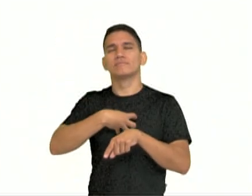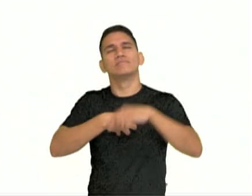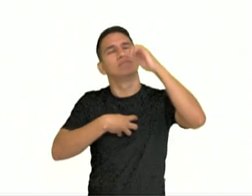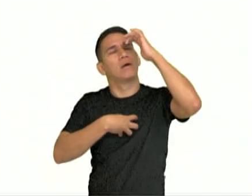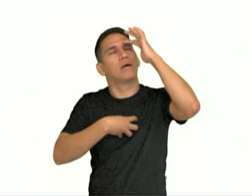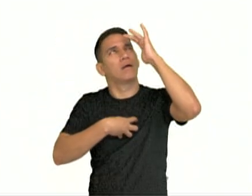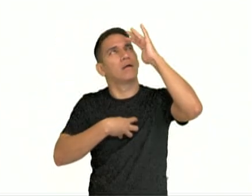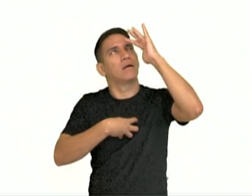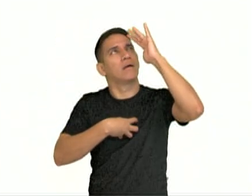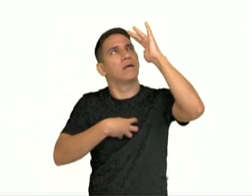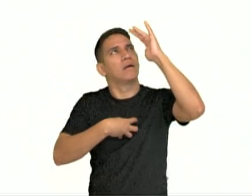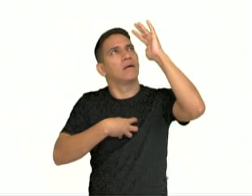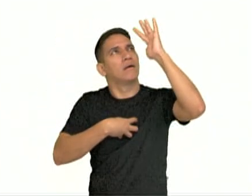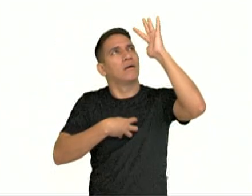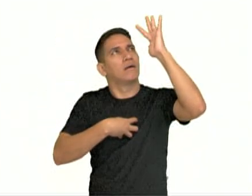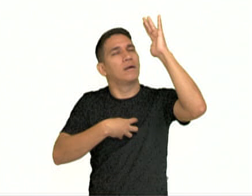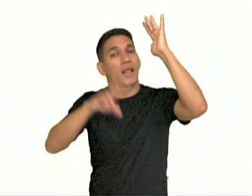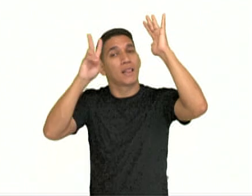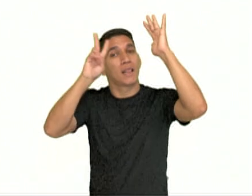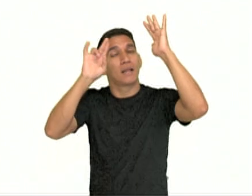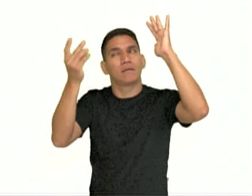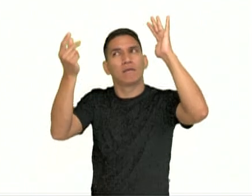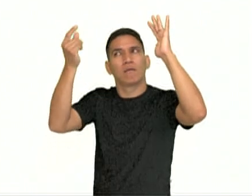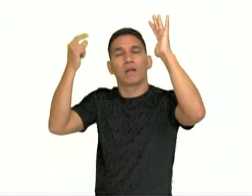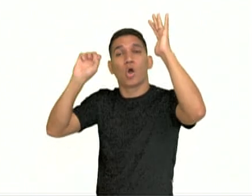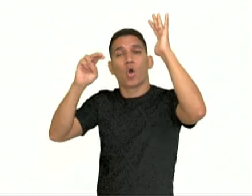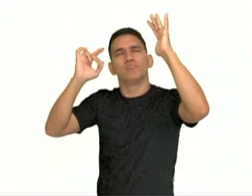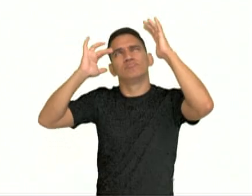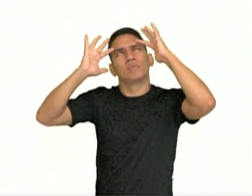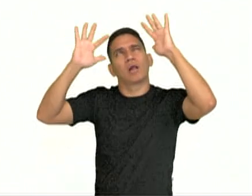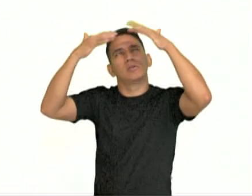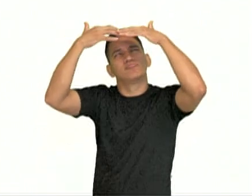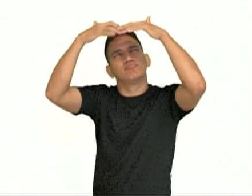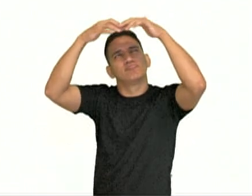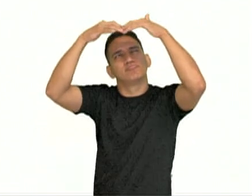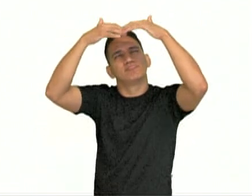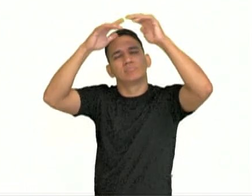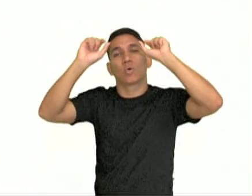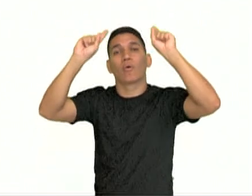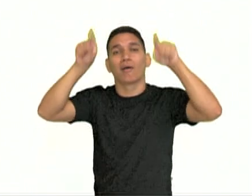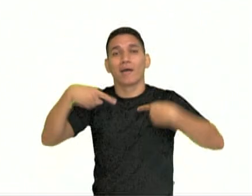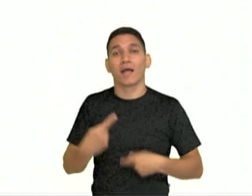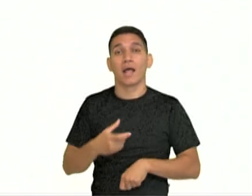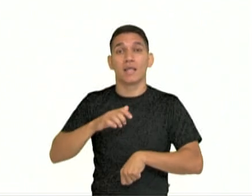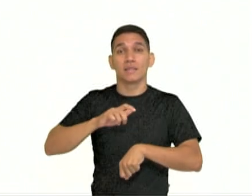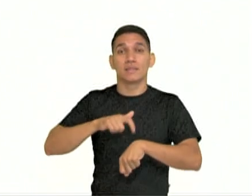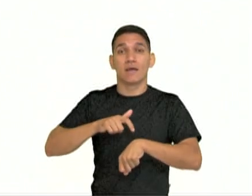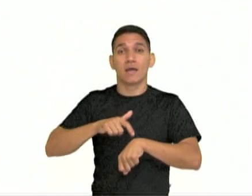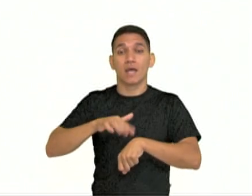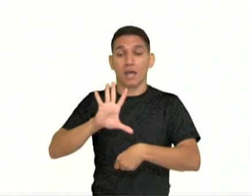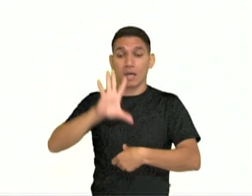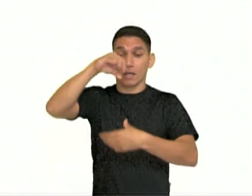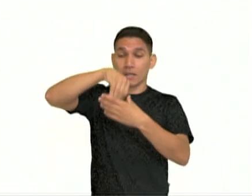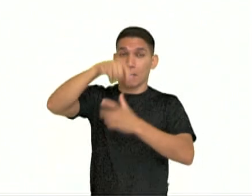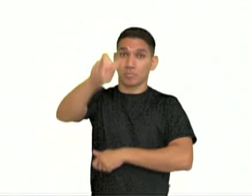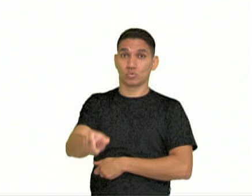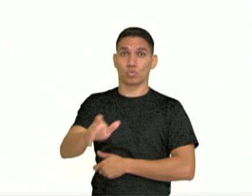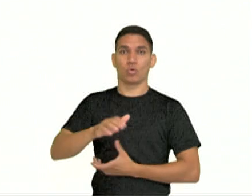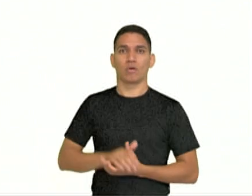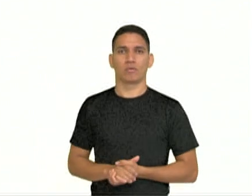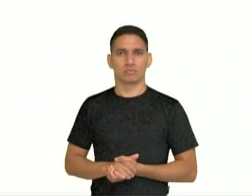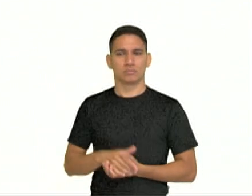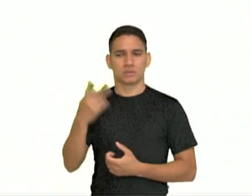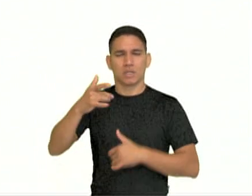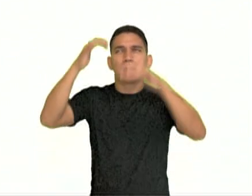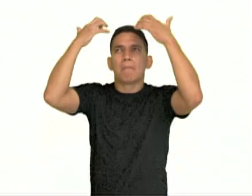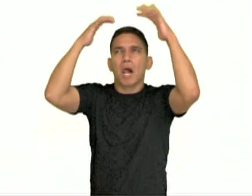sonhando, imaginando, relembrando ou pensando. Trata-se do tempo interior do personagem, né? Ocorre